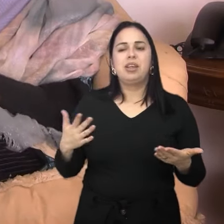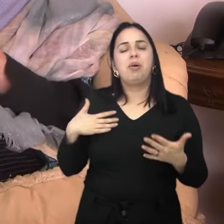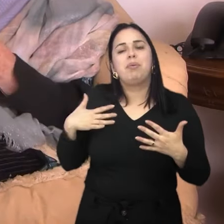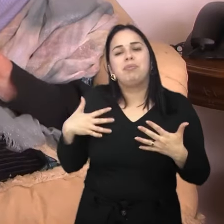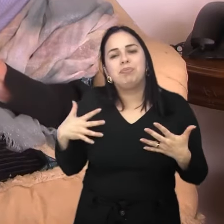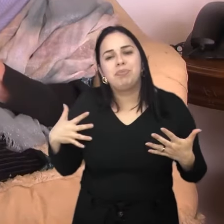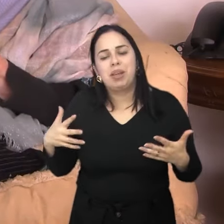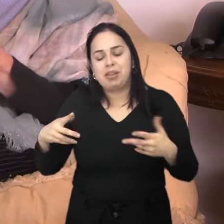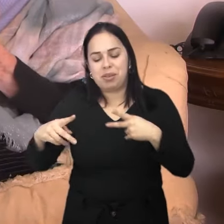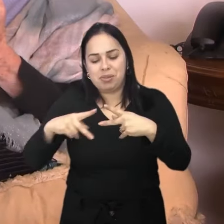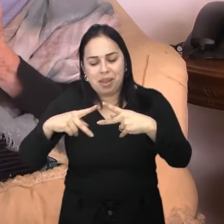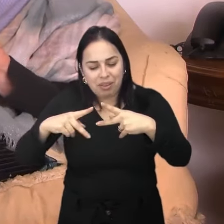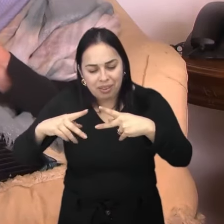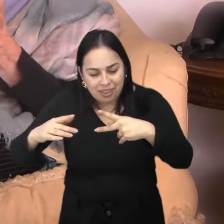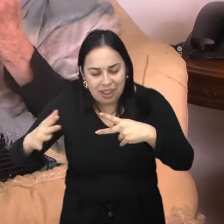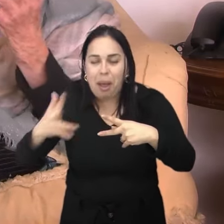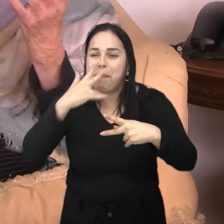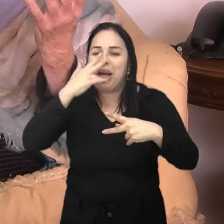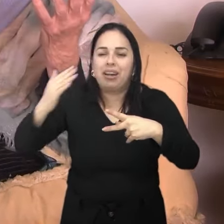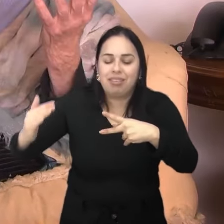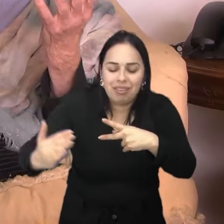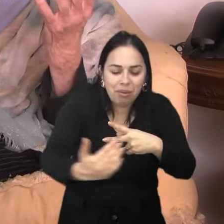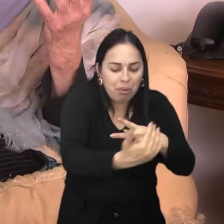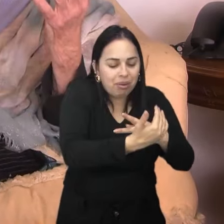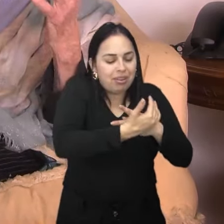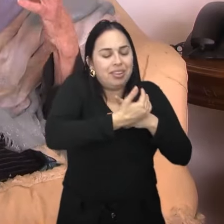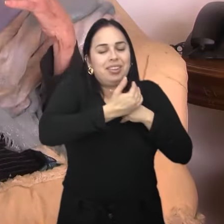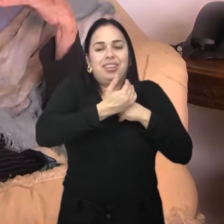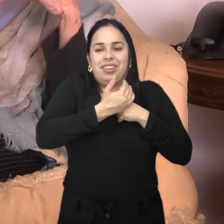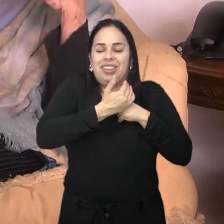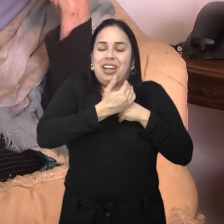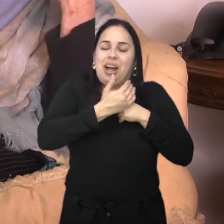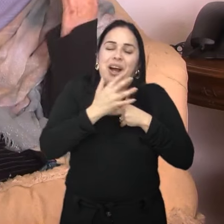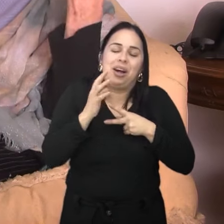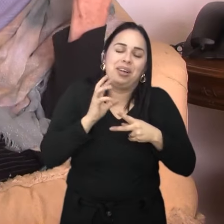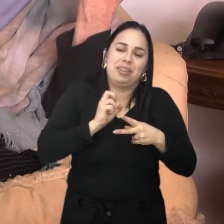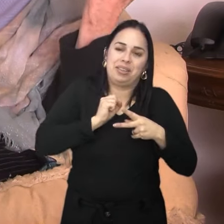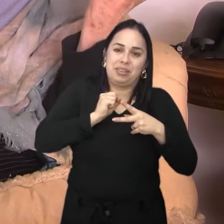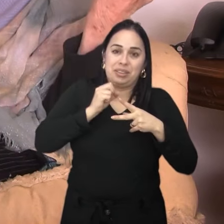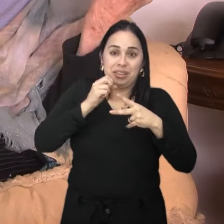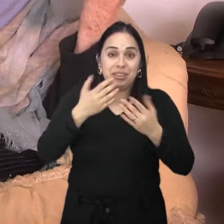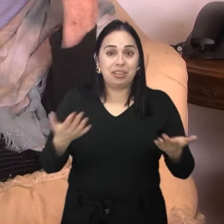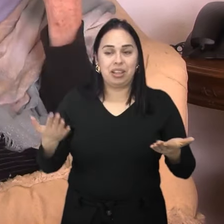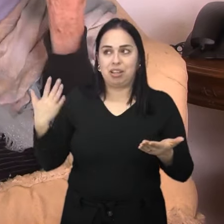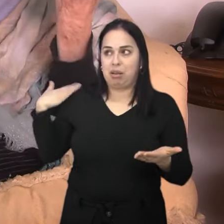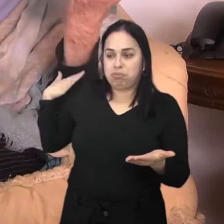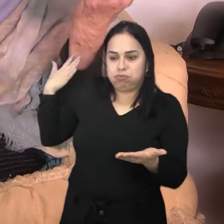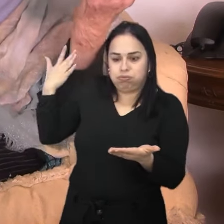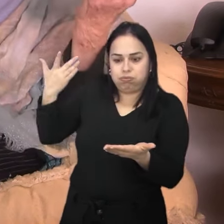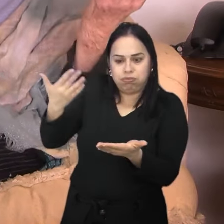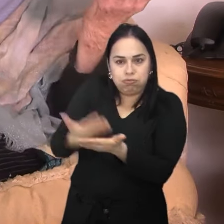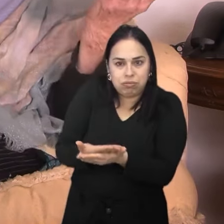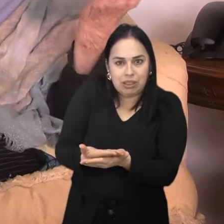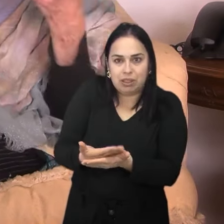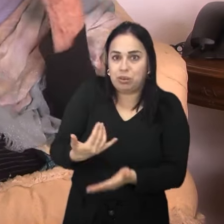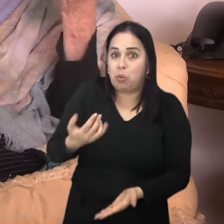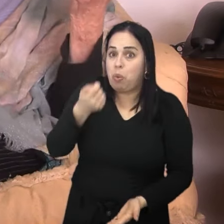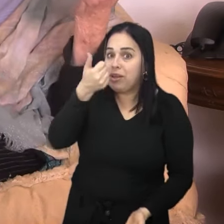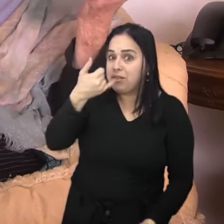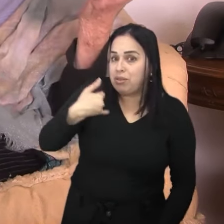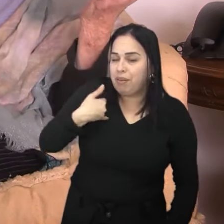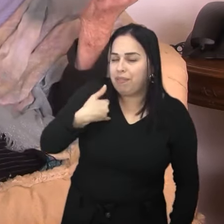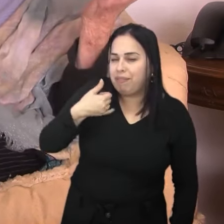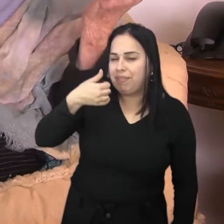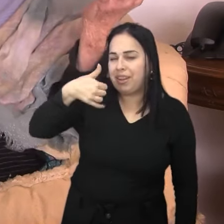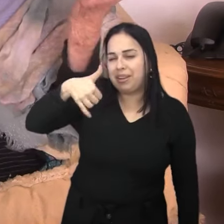eu abracei São José, né? Que chegasse com 14 anos e viver até os meus 90 e